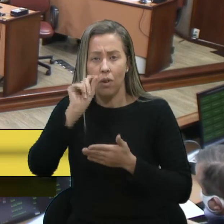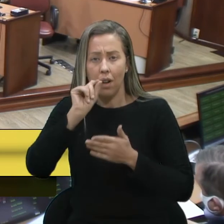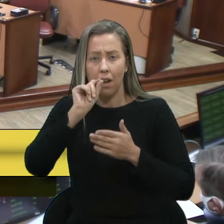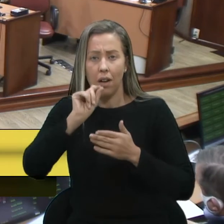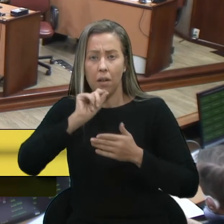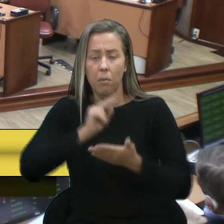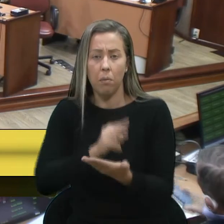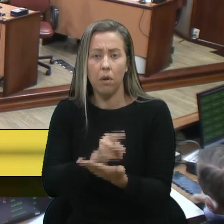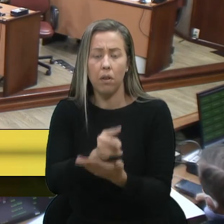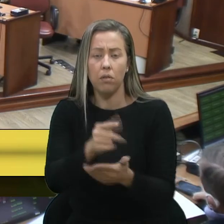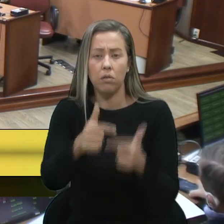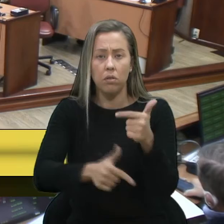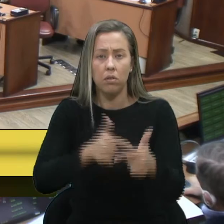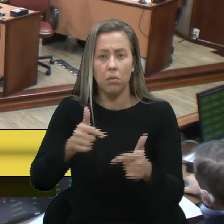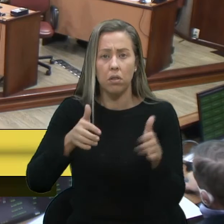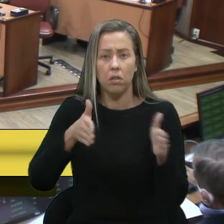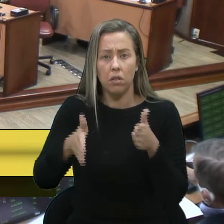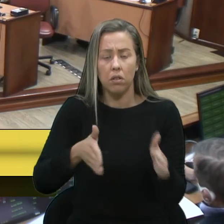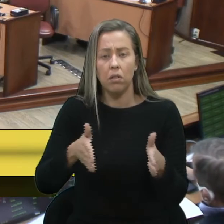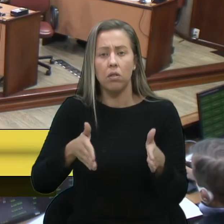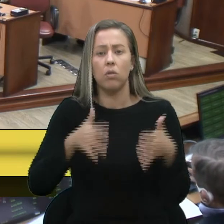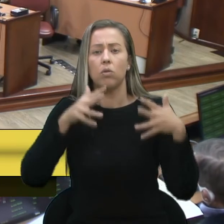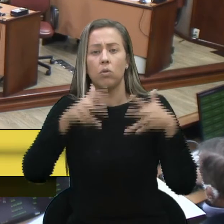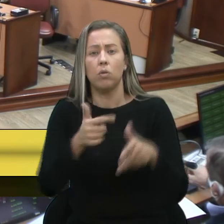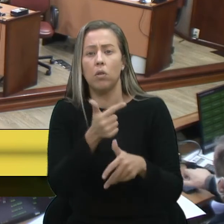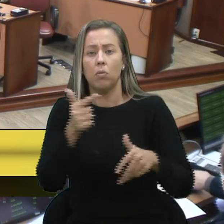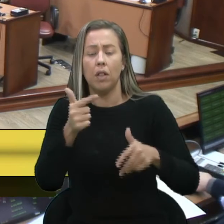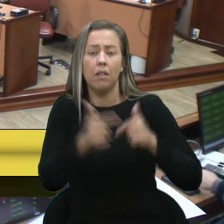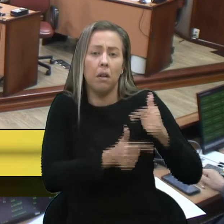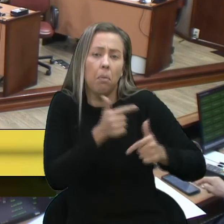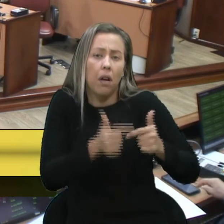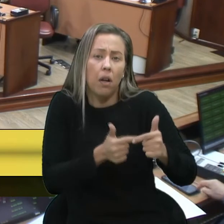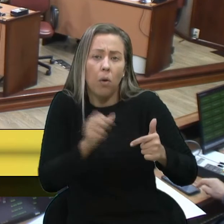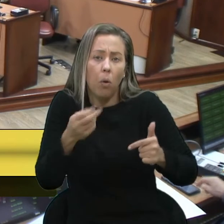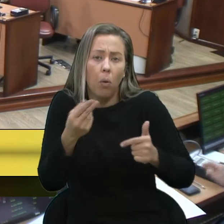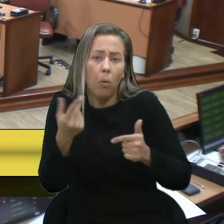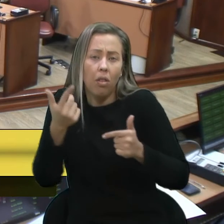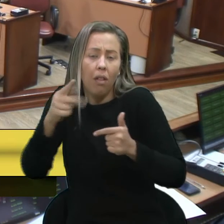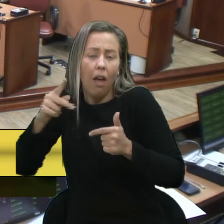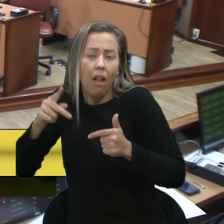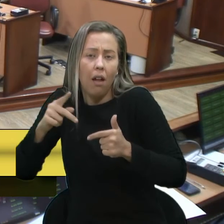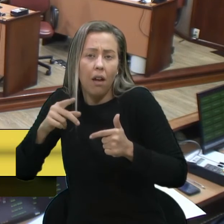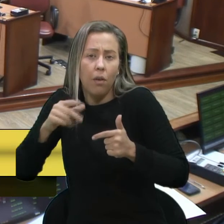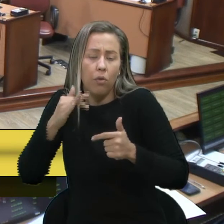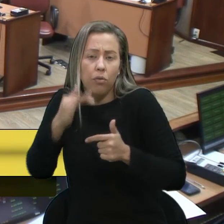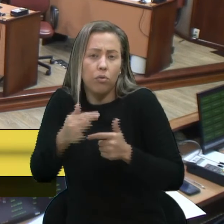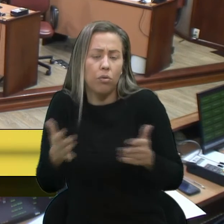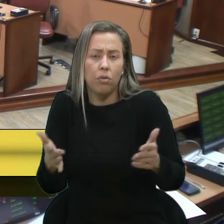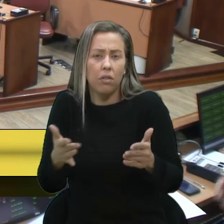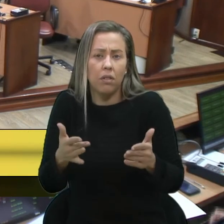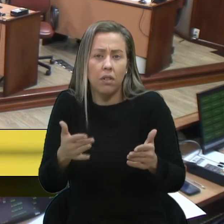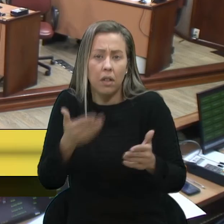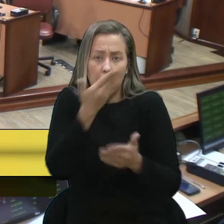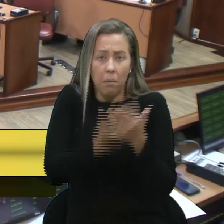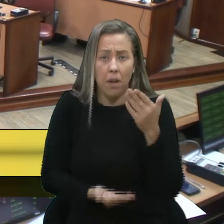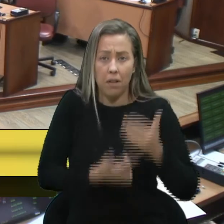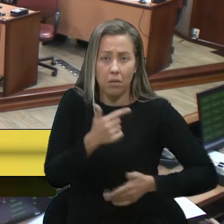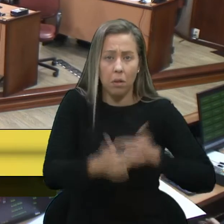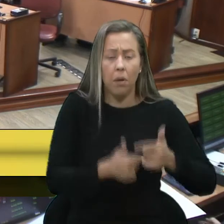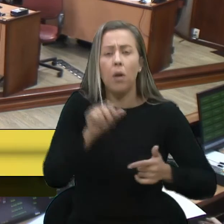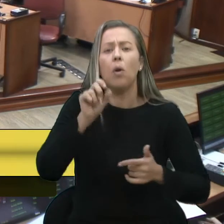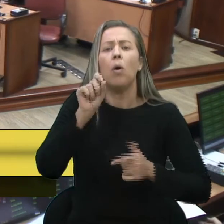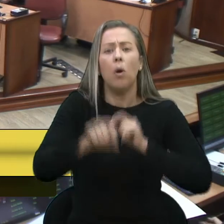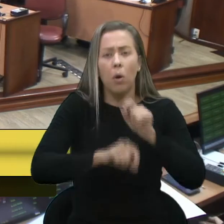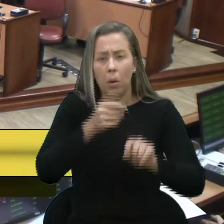se manter nesse período que ela está sem emprego ou com o seu negócio fechado. Pessoas perdem o emprego, qual é a forma